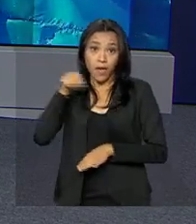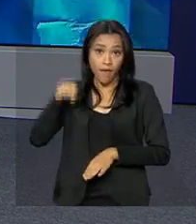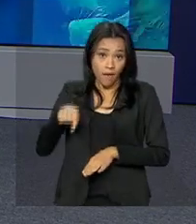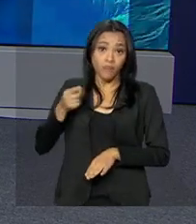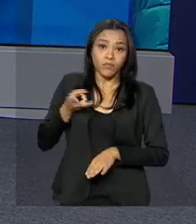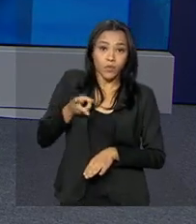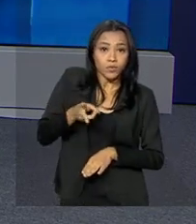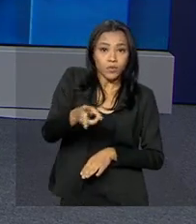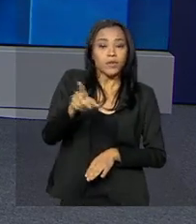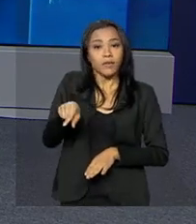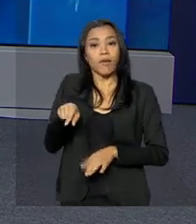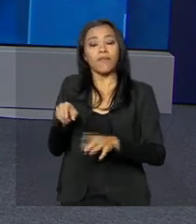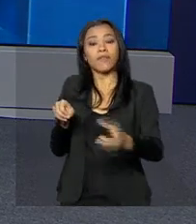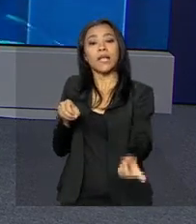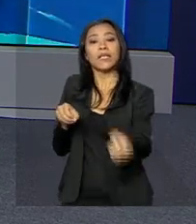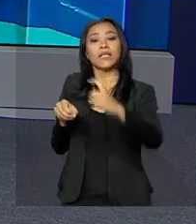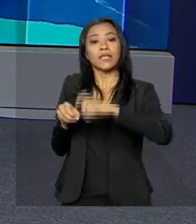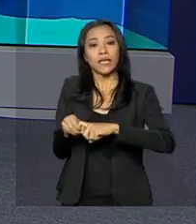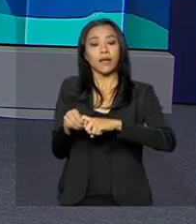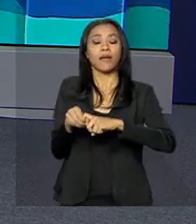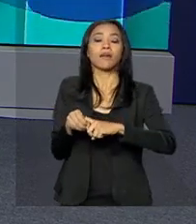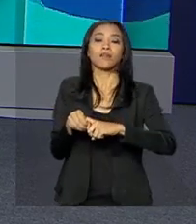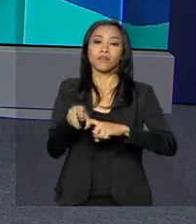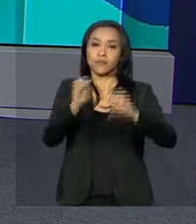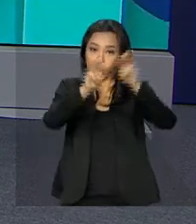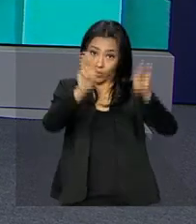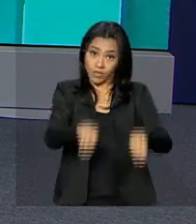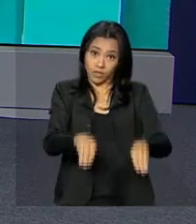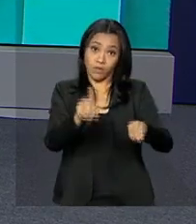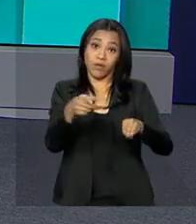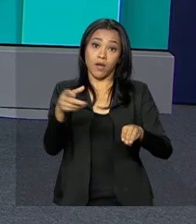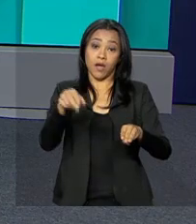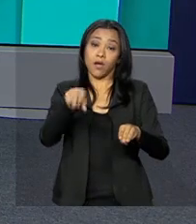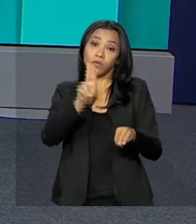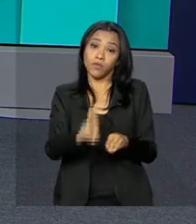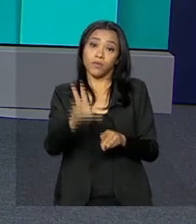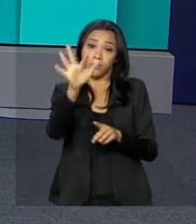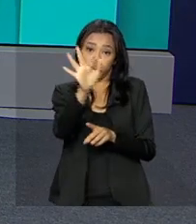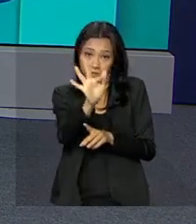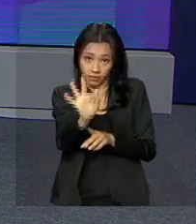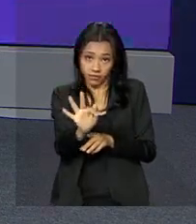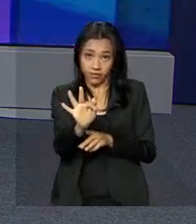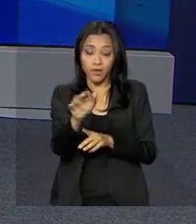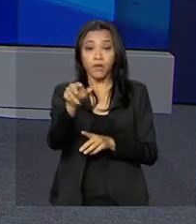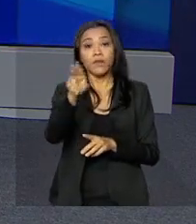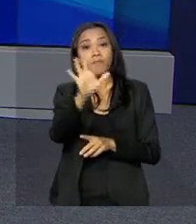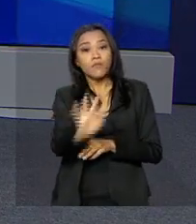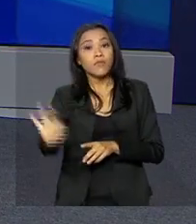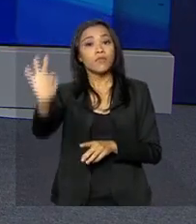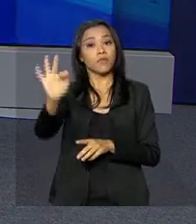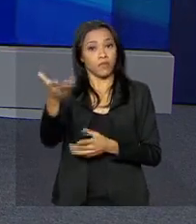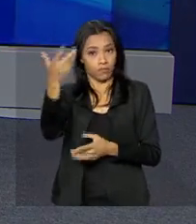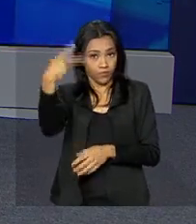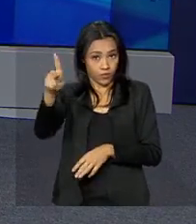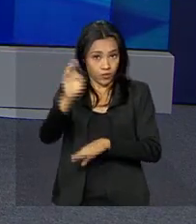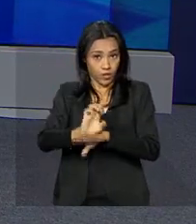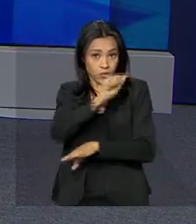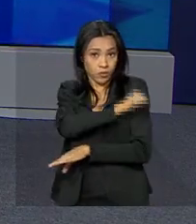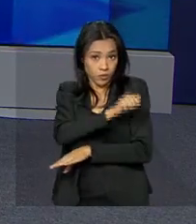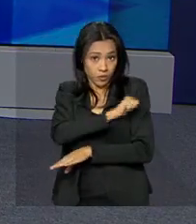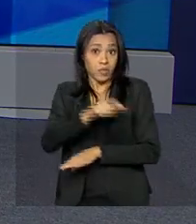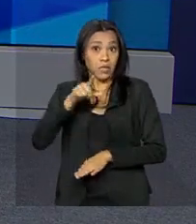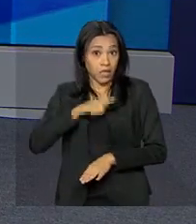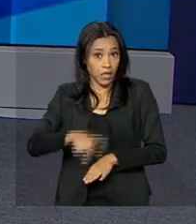parte da estrutura da universidade federal do rio de janeiro lembrando que as medidas provisórias passam a valer de forma imediata e têm